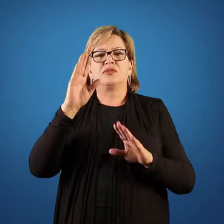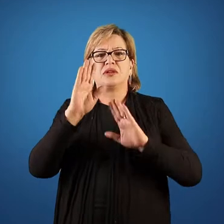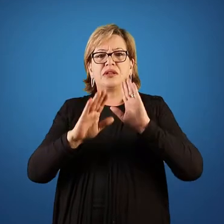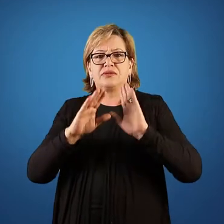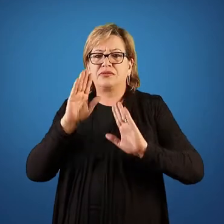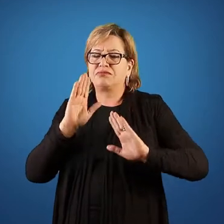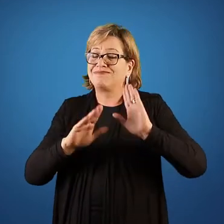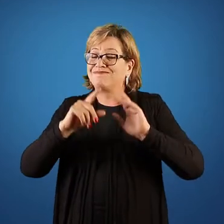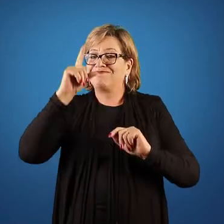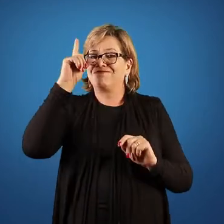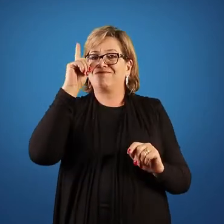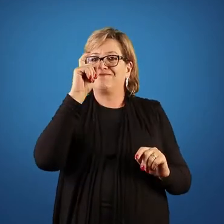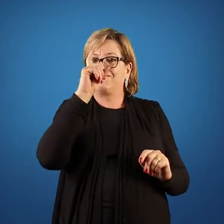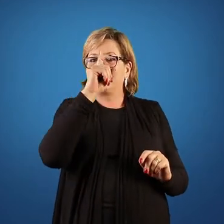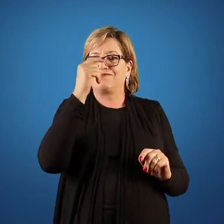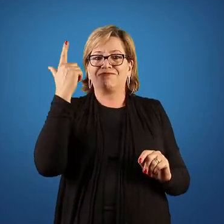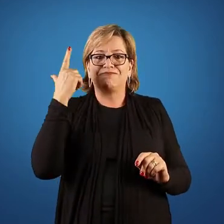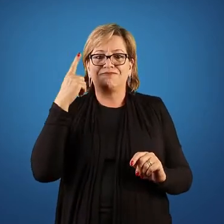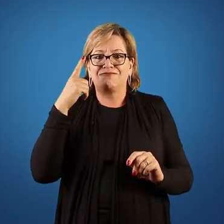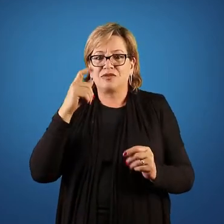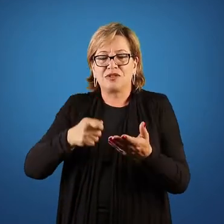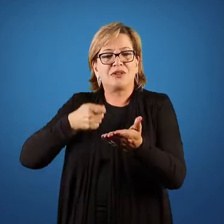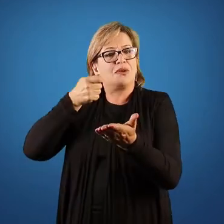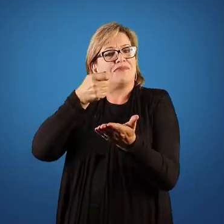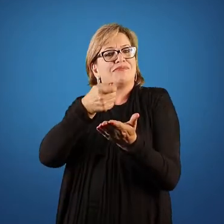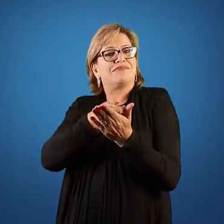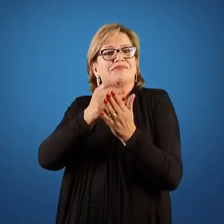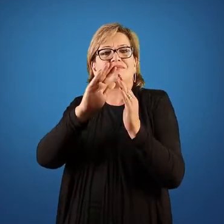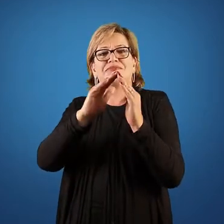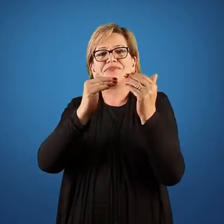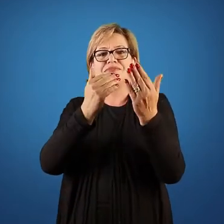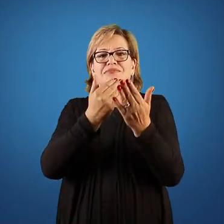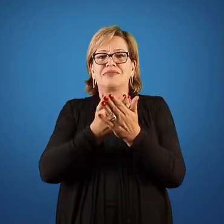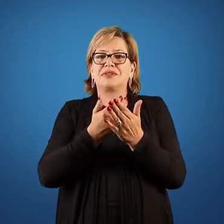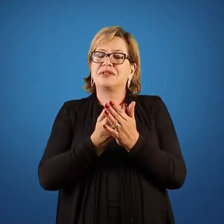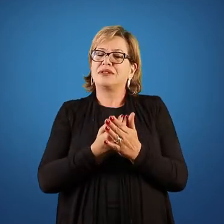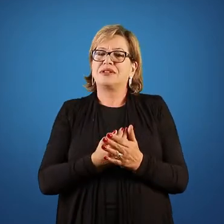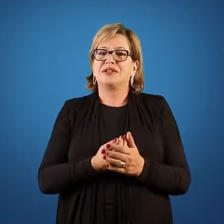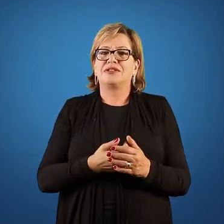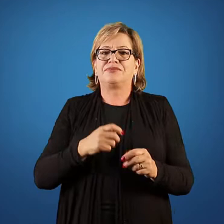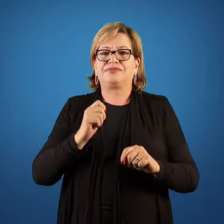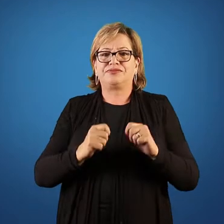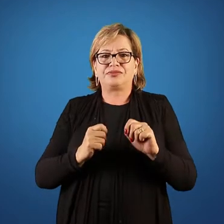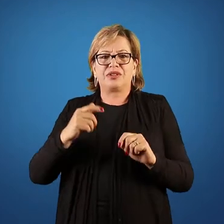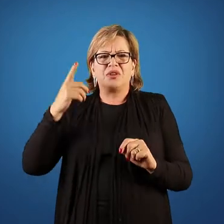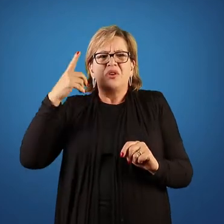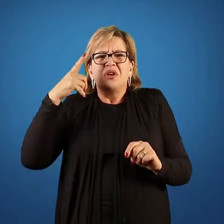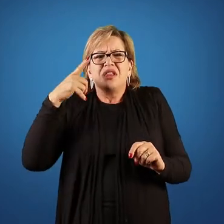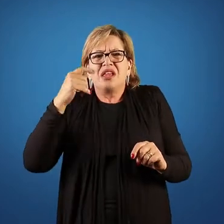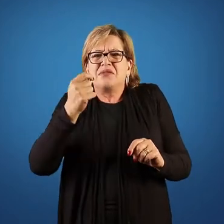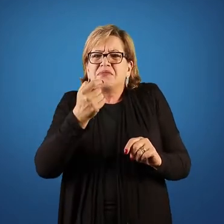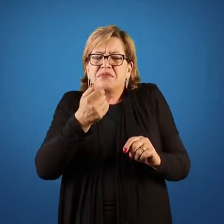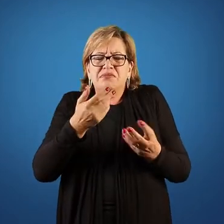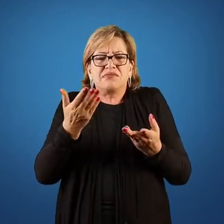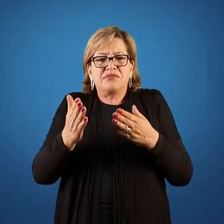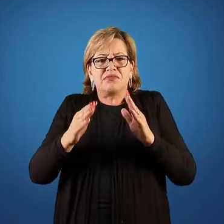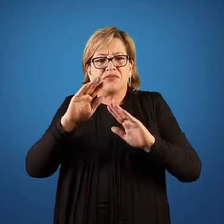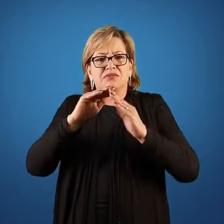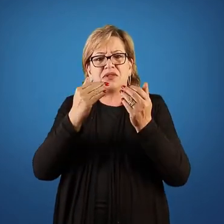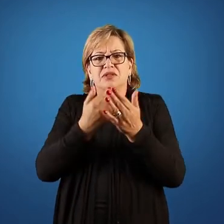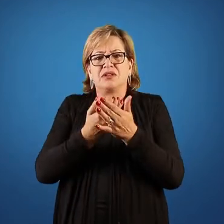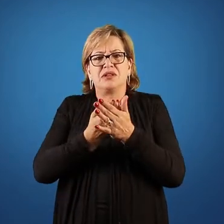um pouco mais difícil, né, de a gente conseguir comprar na escola, enfim, se consegue comprar apenas um ou dois,